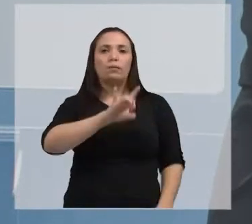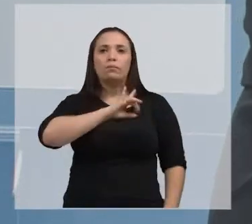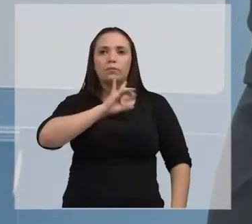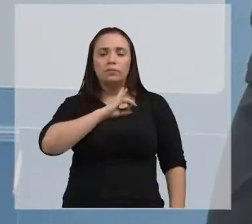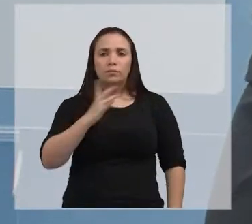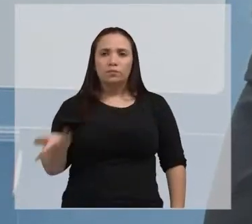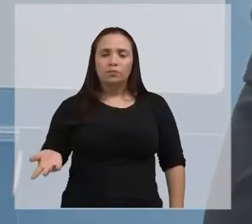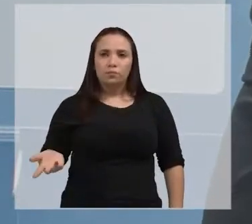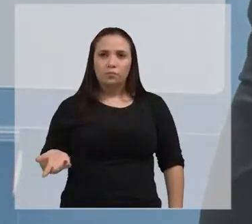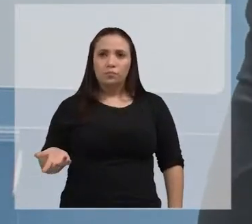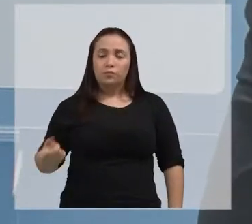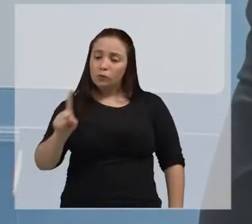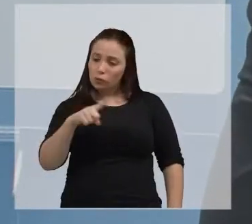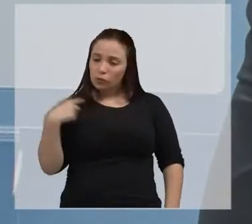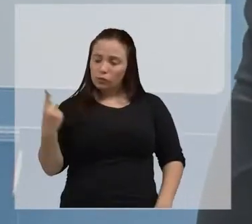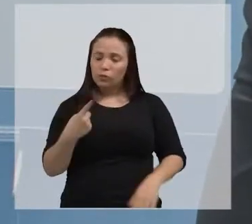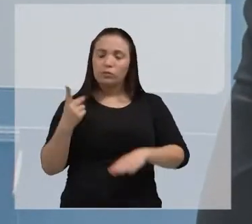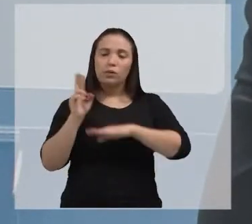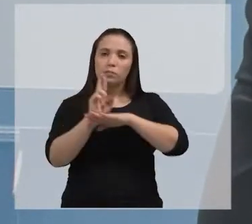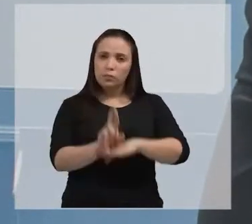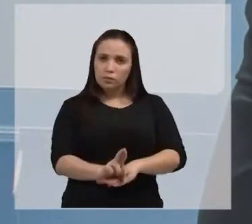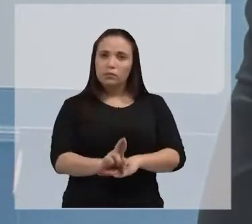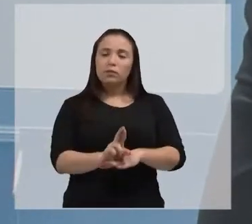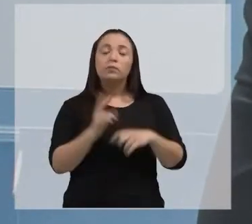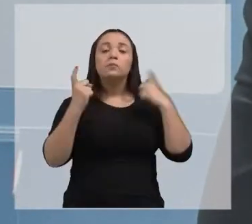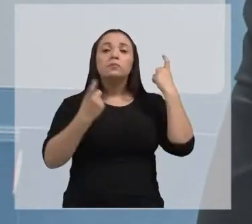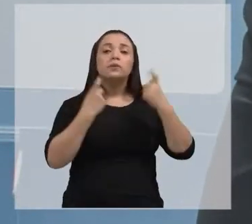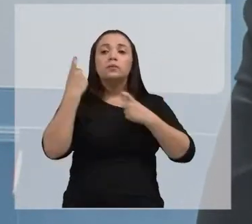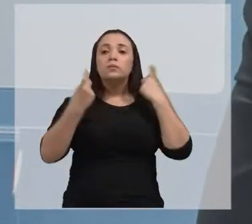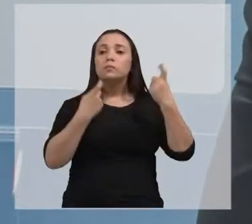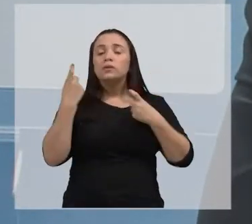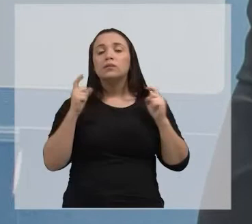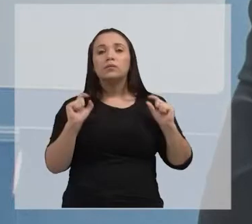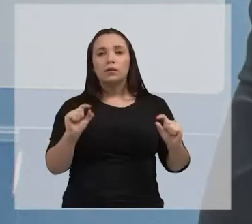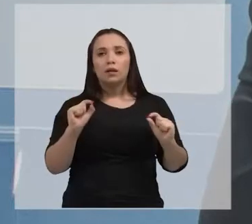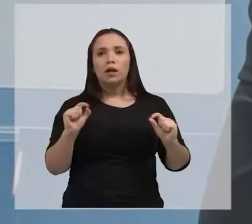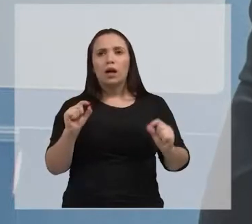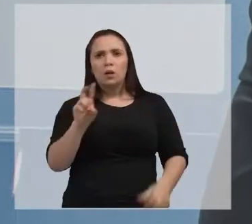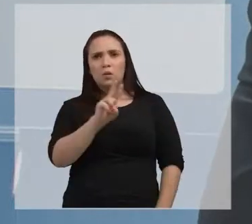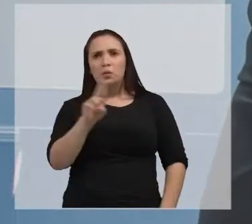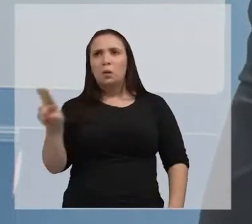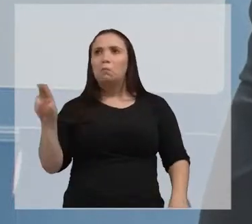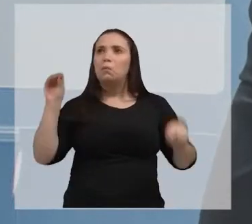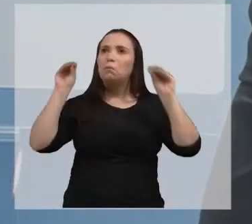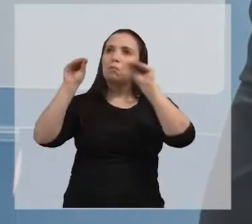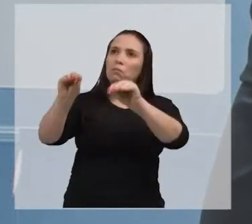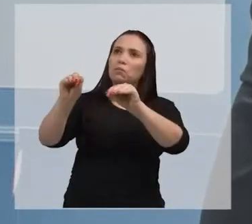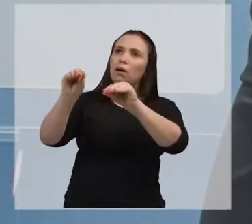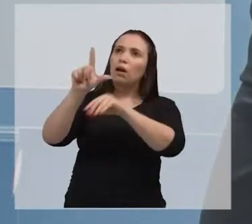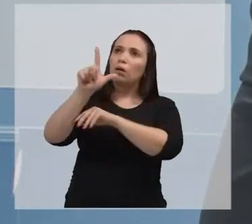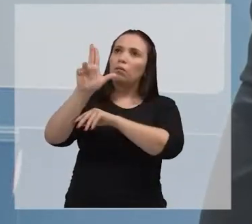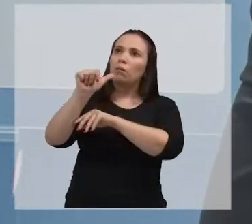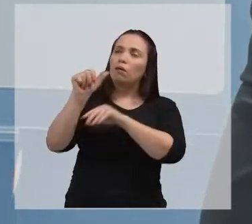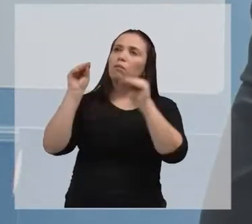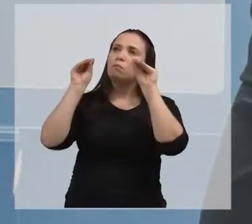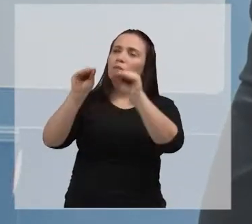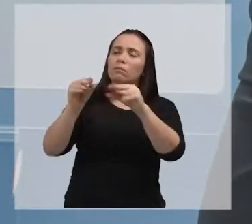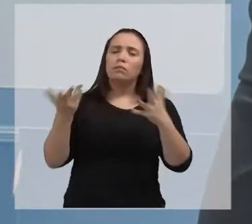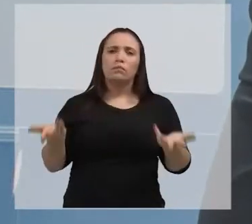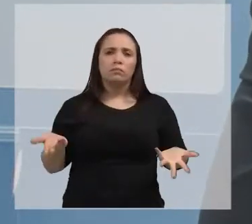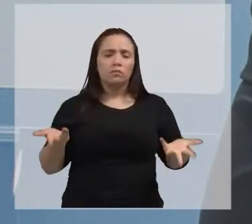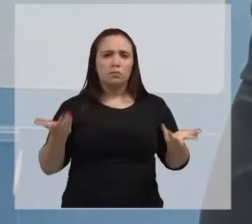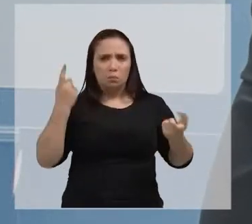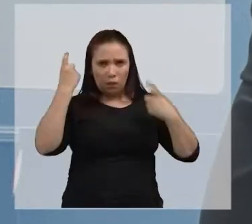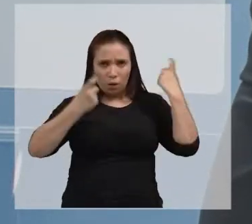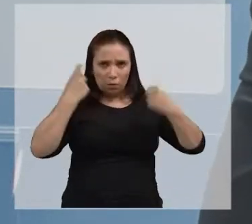país. E nossos representantes, eles estão preocupados em botar o nome do Lula no nome deles. Né?